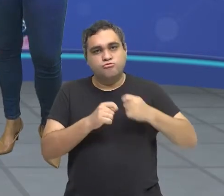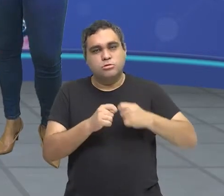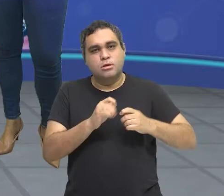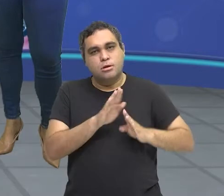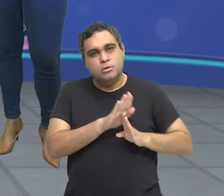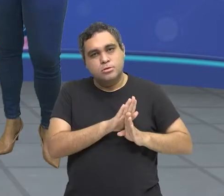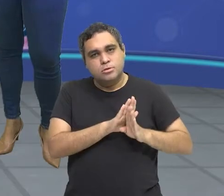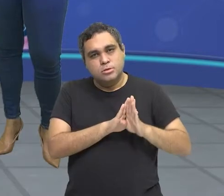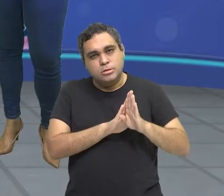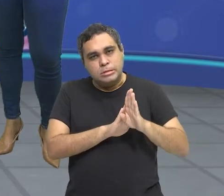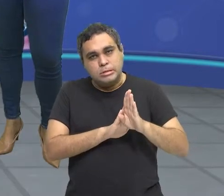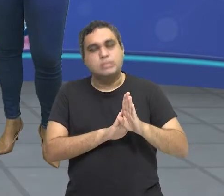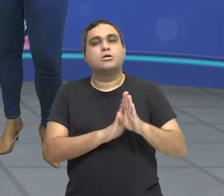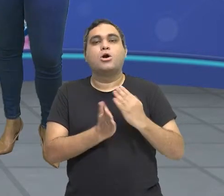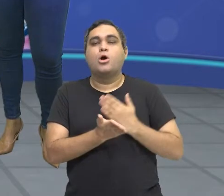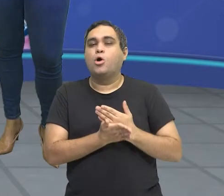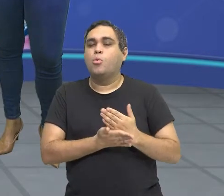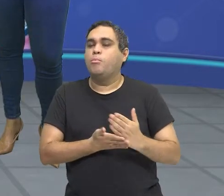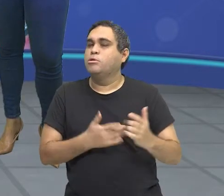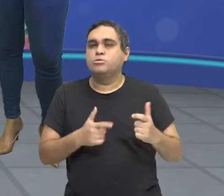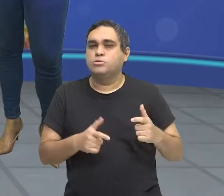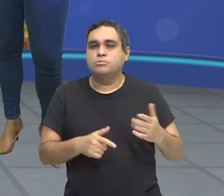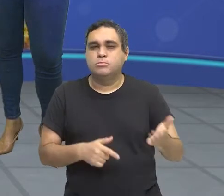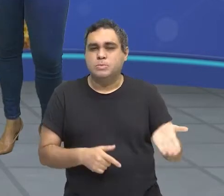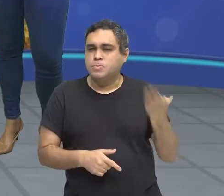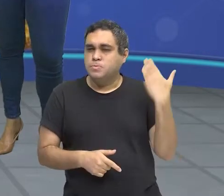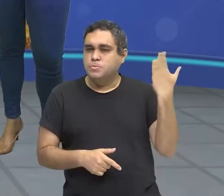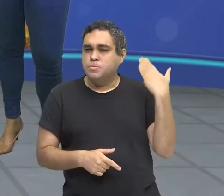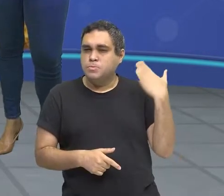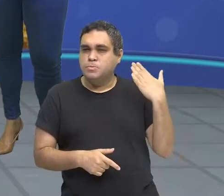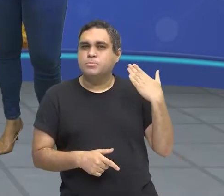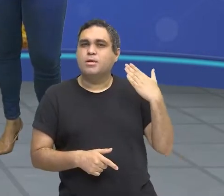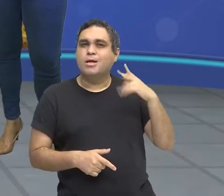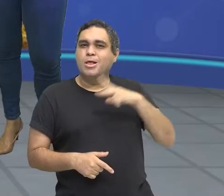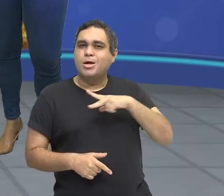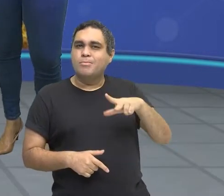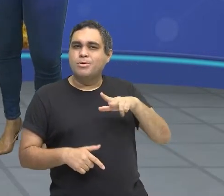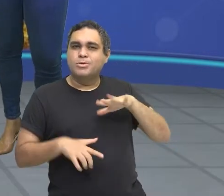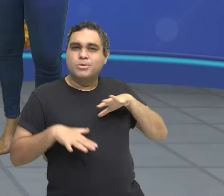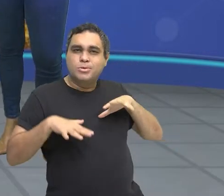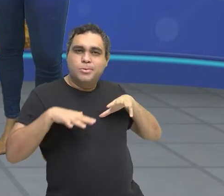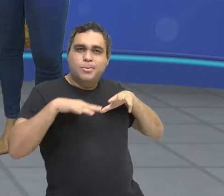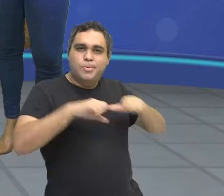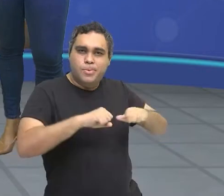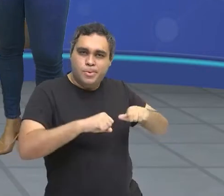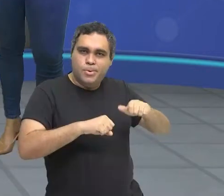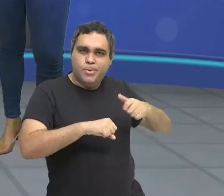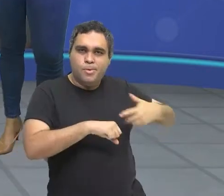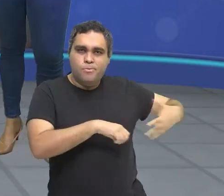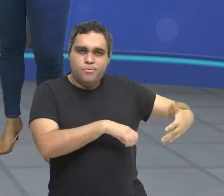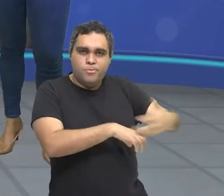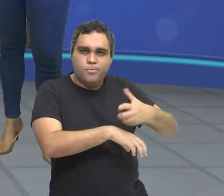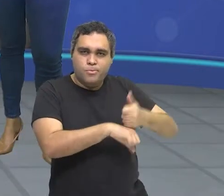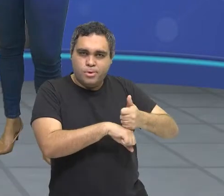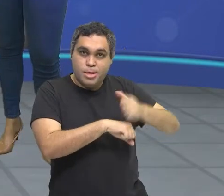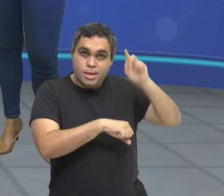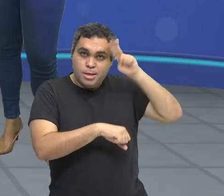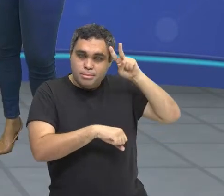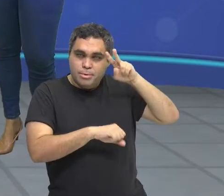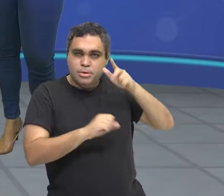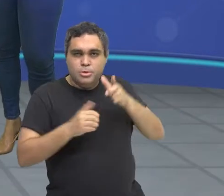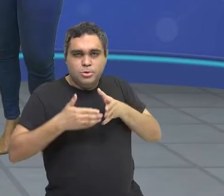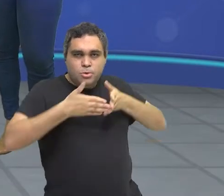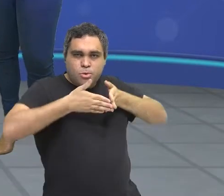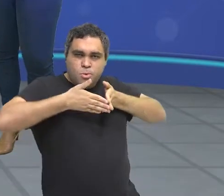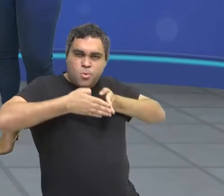período da colonização realizada principalmente pelos portugueses, na época das grandes navegações. E a gente